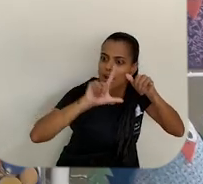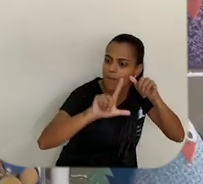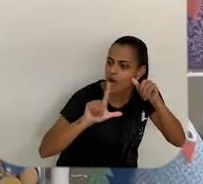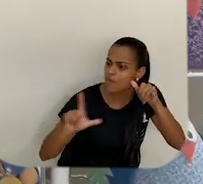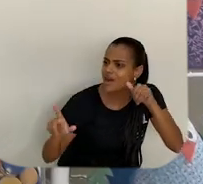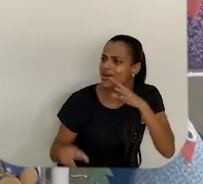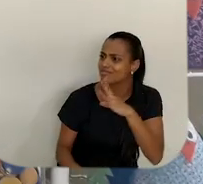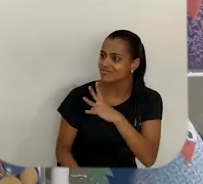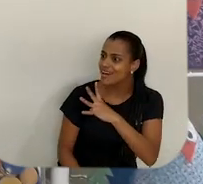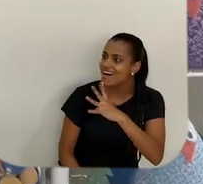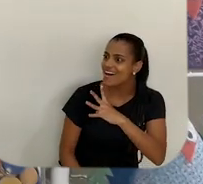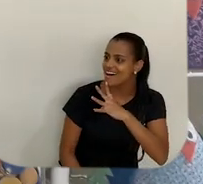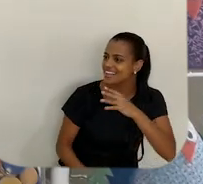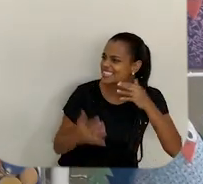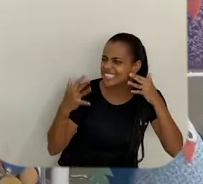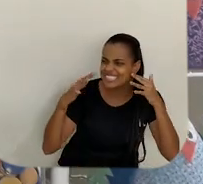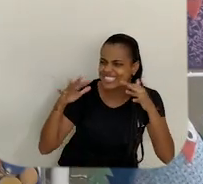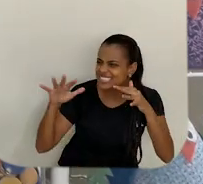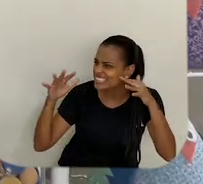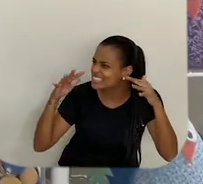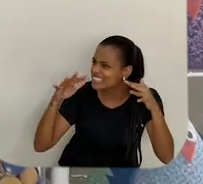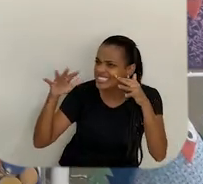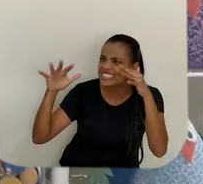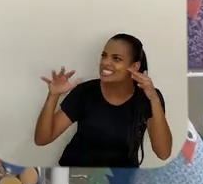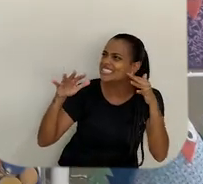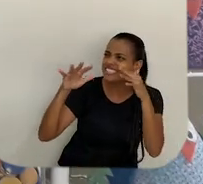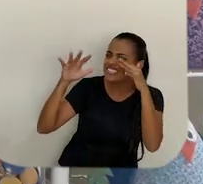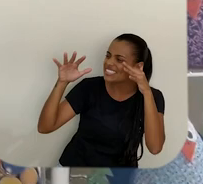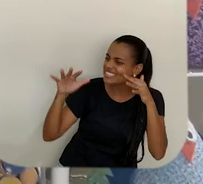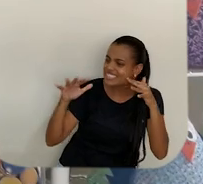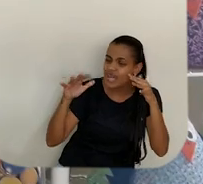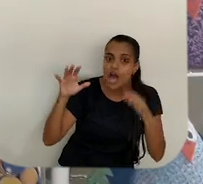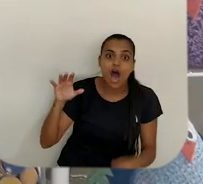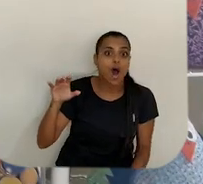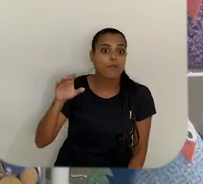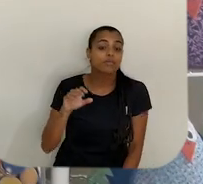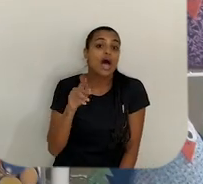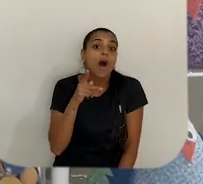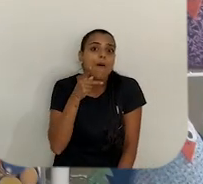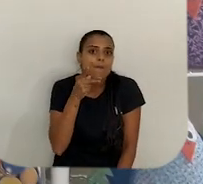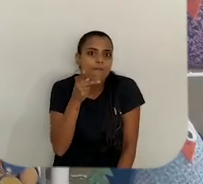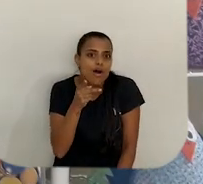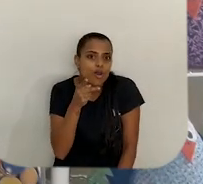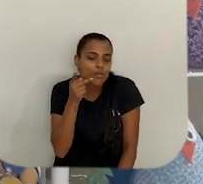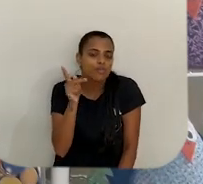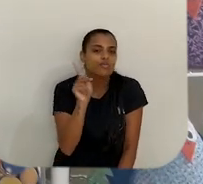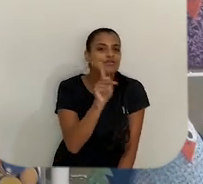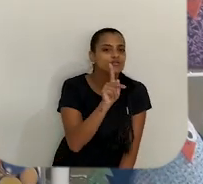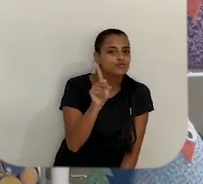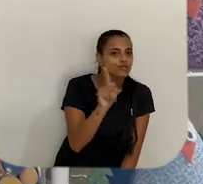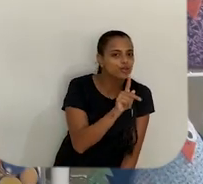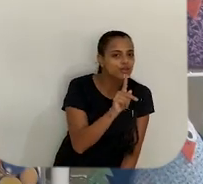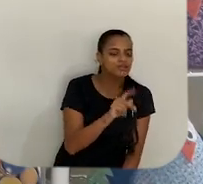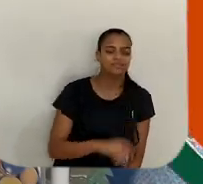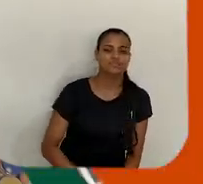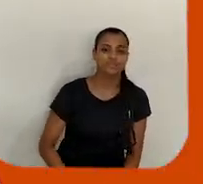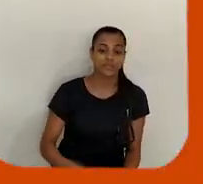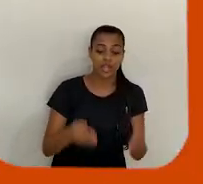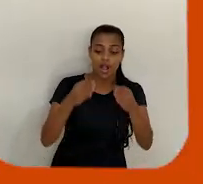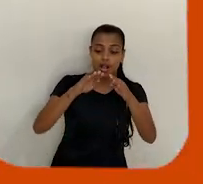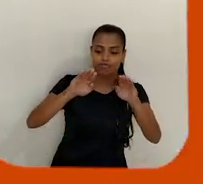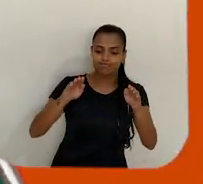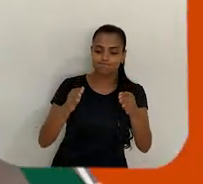outras imagens que já tinha visitado ele ficou impressionado ouviu com muita atenção que a professora